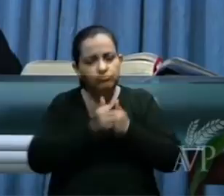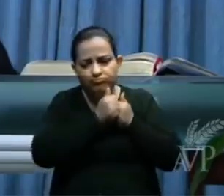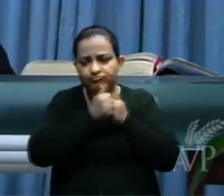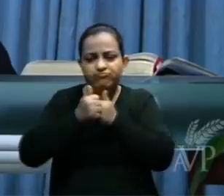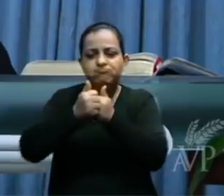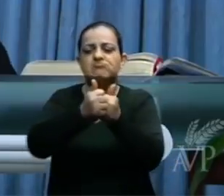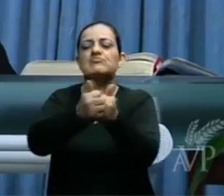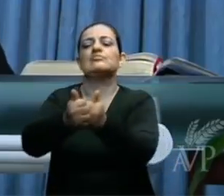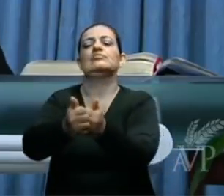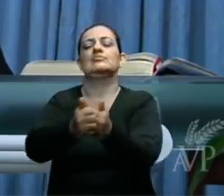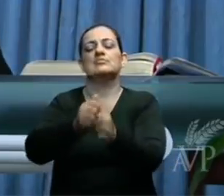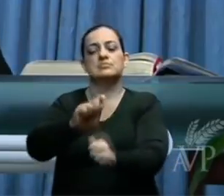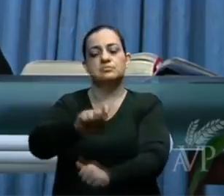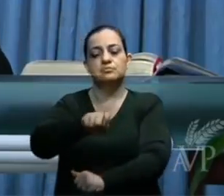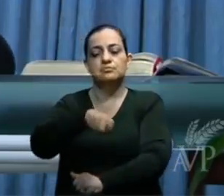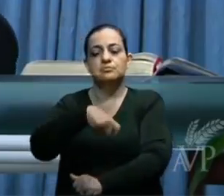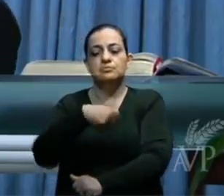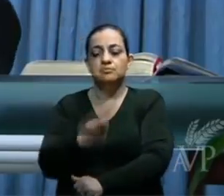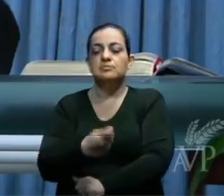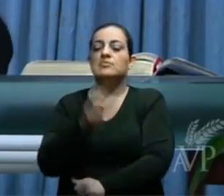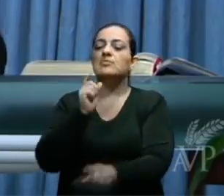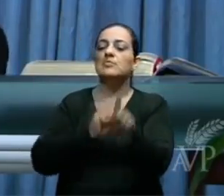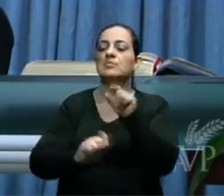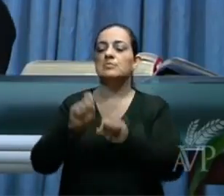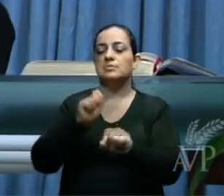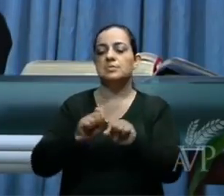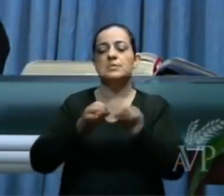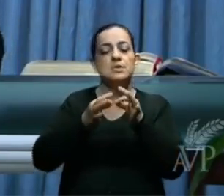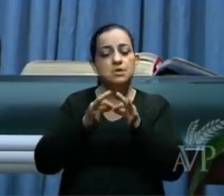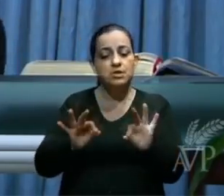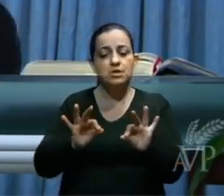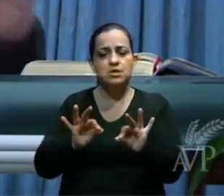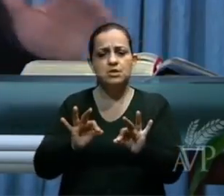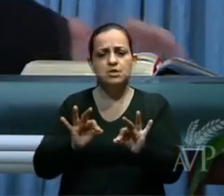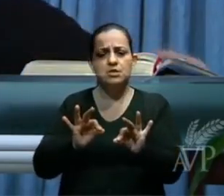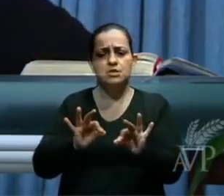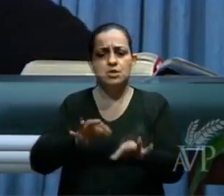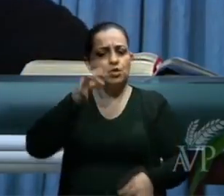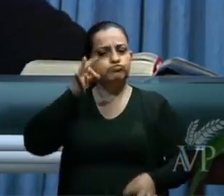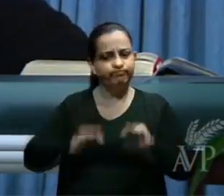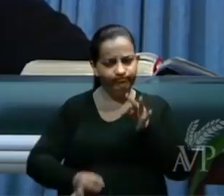sinal ela simplesmente condena